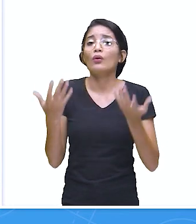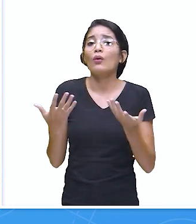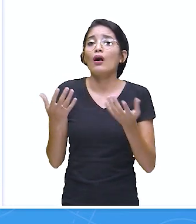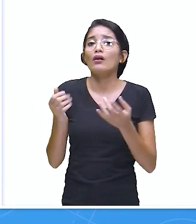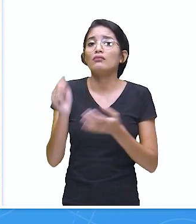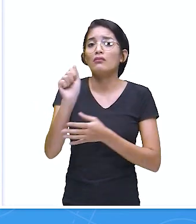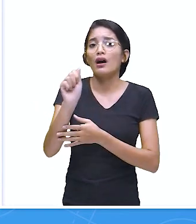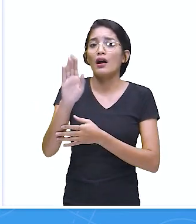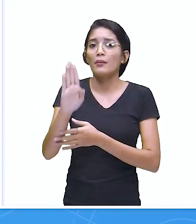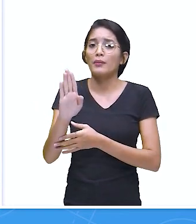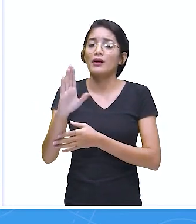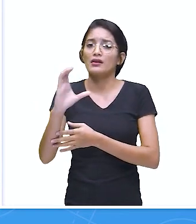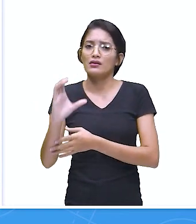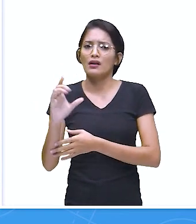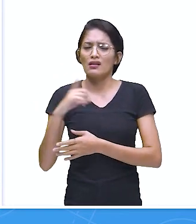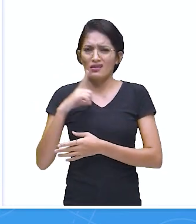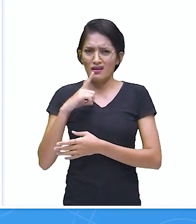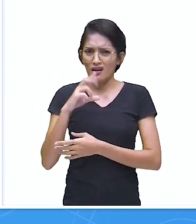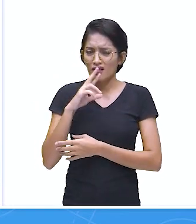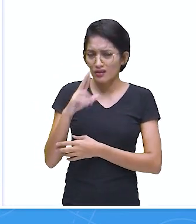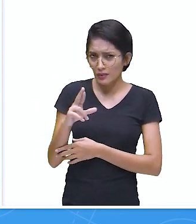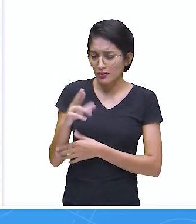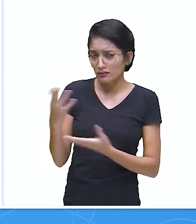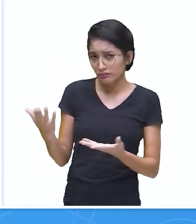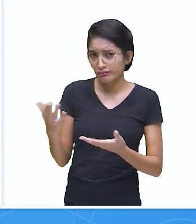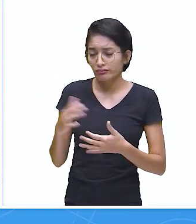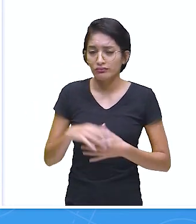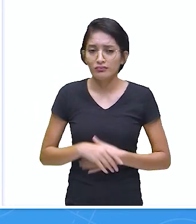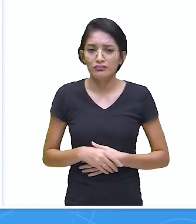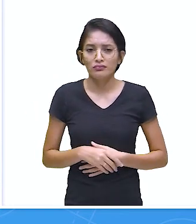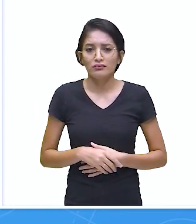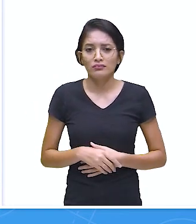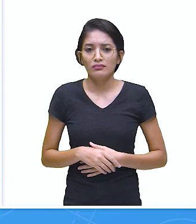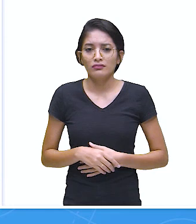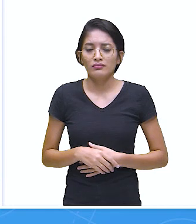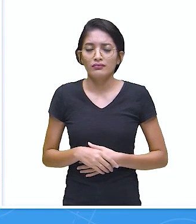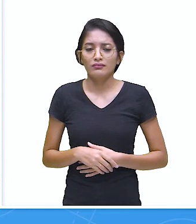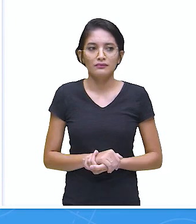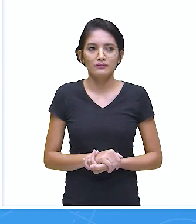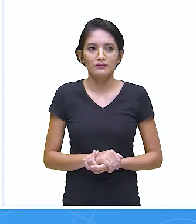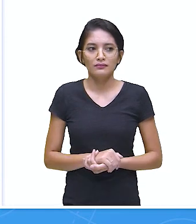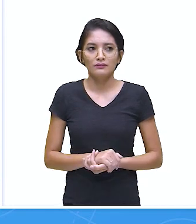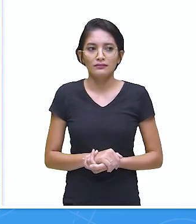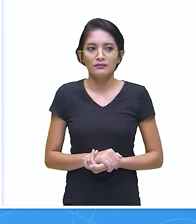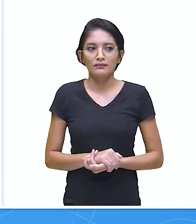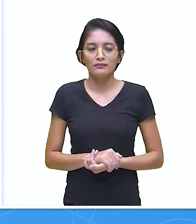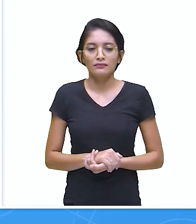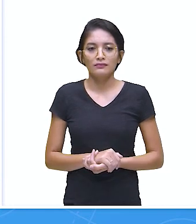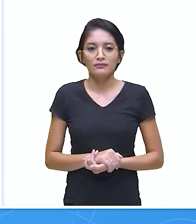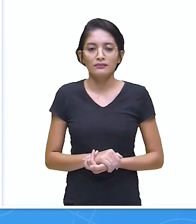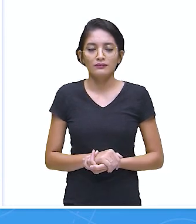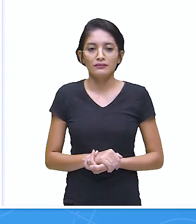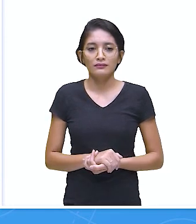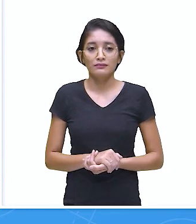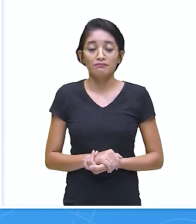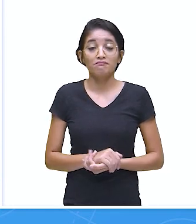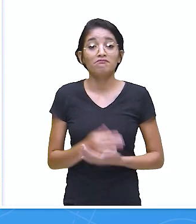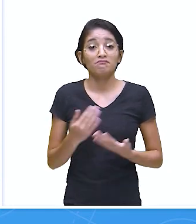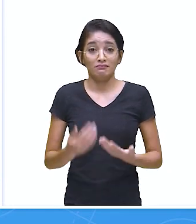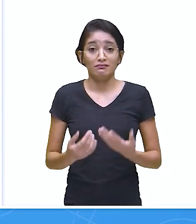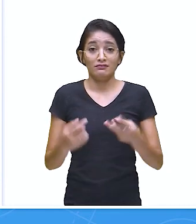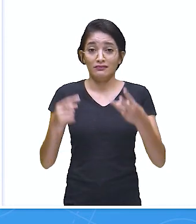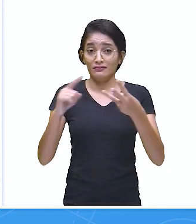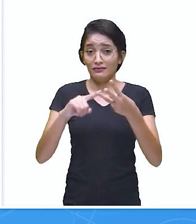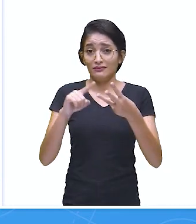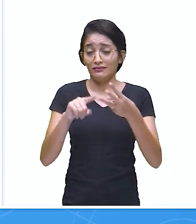lá? Tem letra? Tem a resposta? É a pergunta? Vamos só prosseguir aqui para a pergunta. Muito bem. Agora vamos à questão